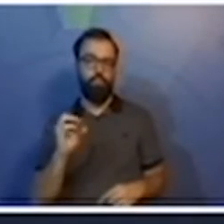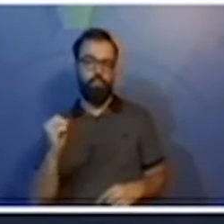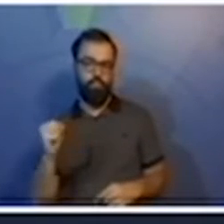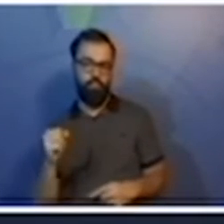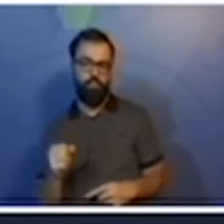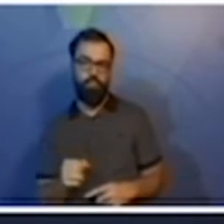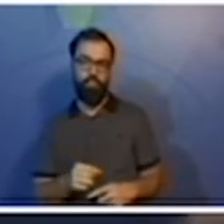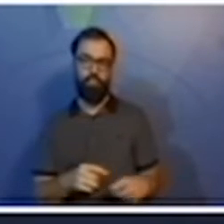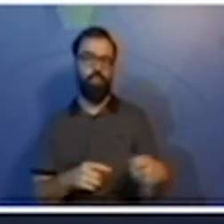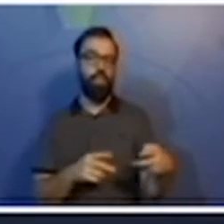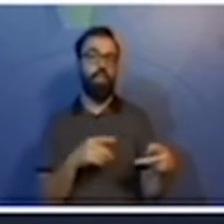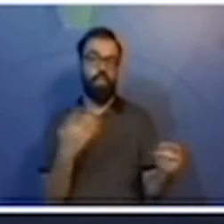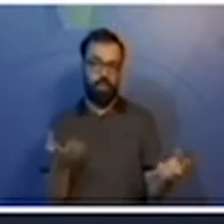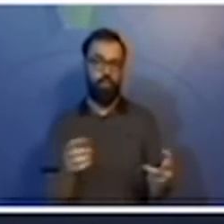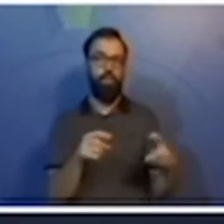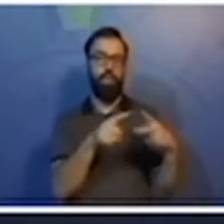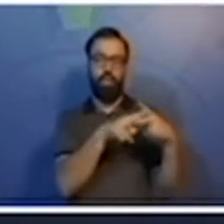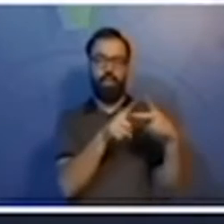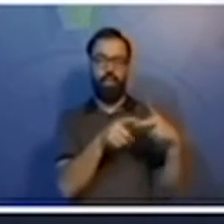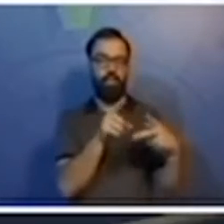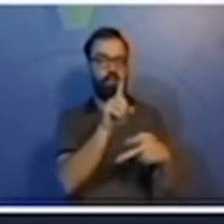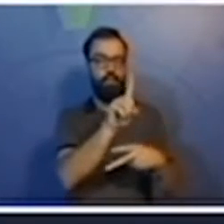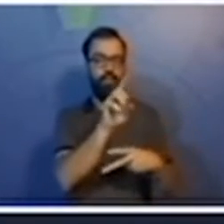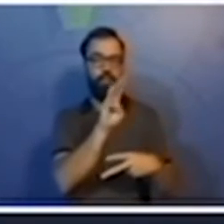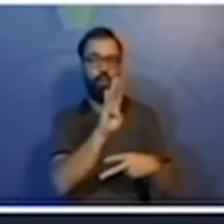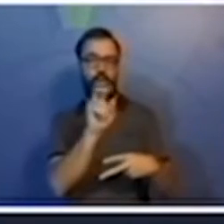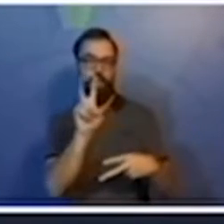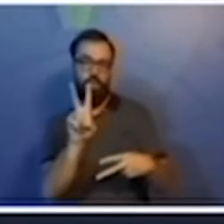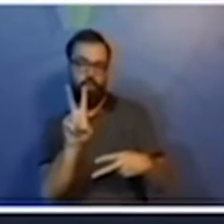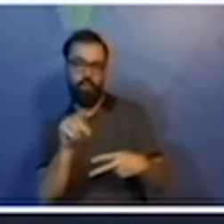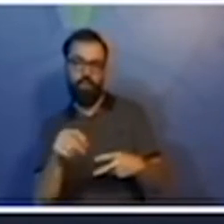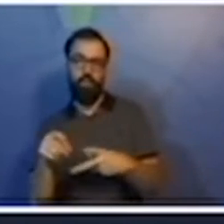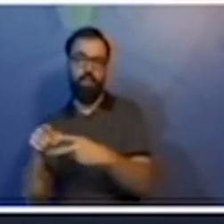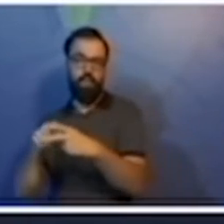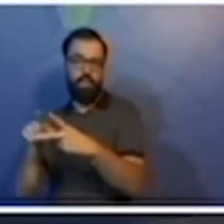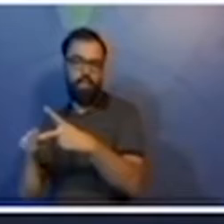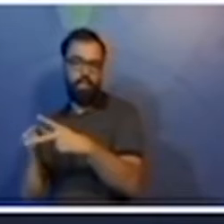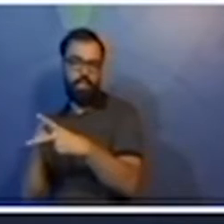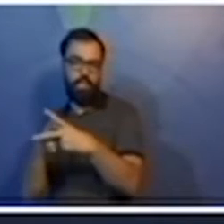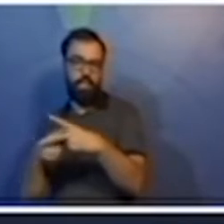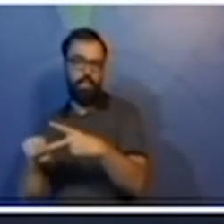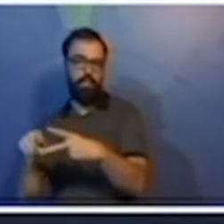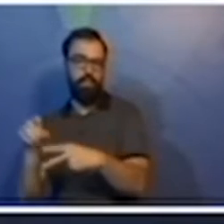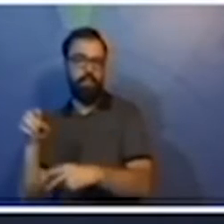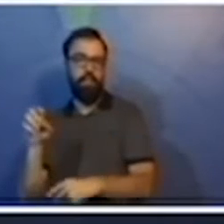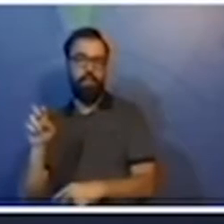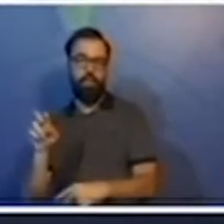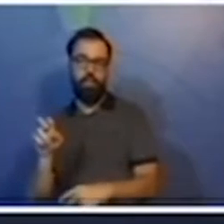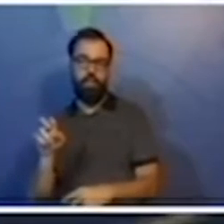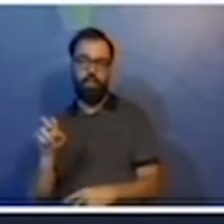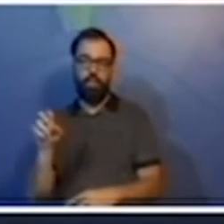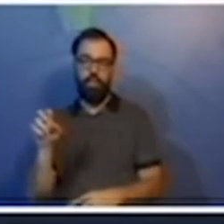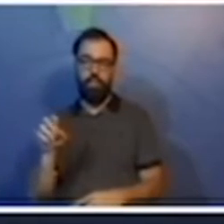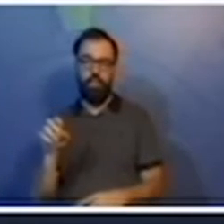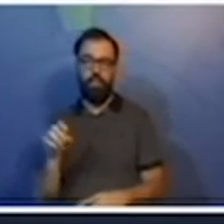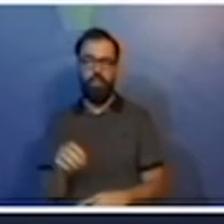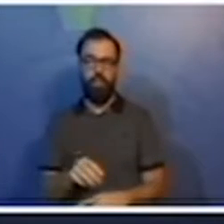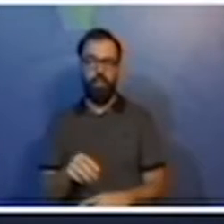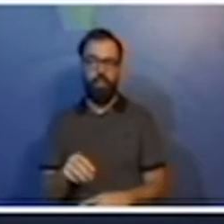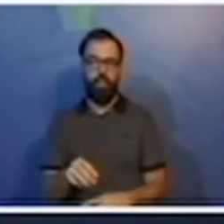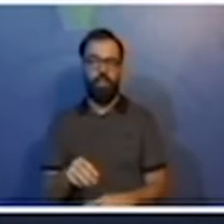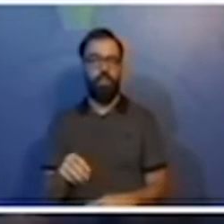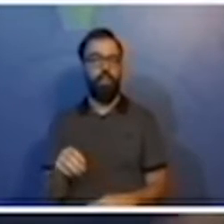38, ok? 38 graus. Portanto, o complemento de 35 é 55.